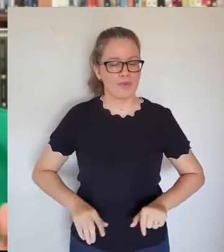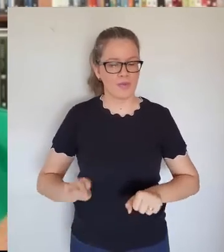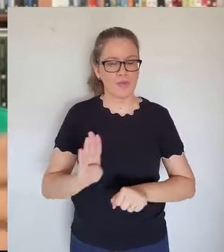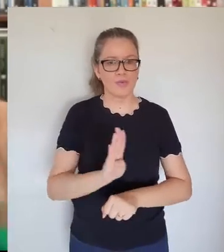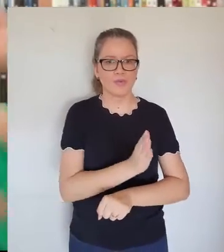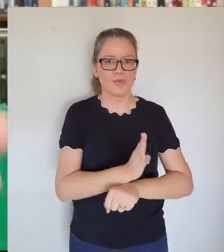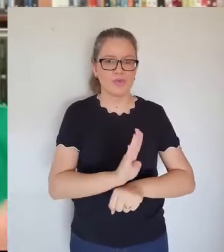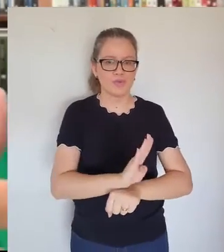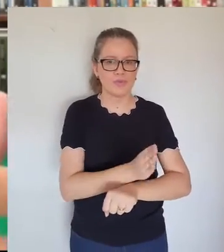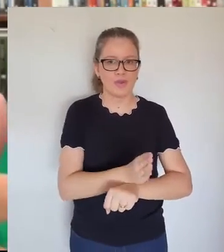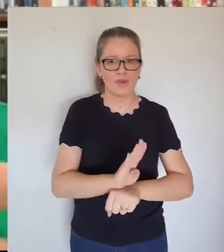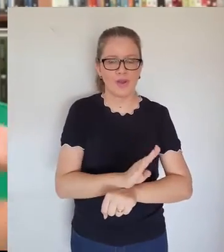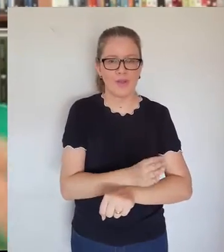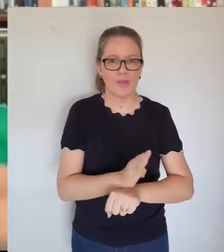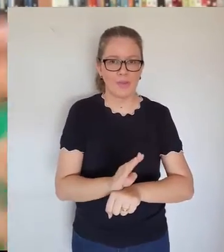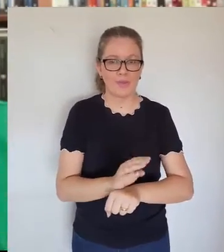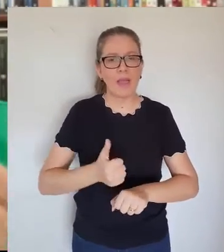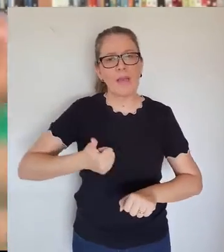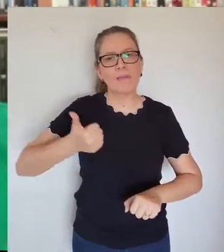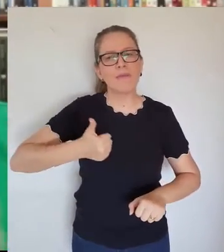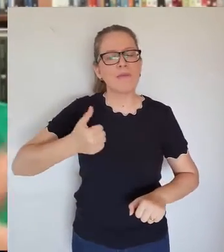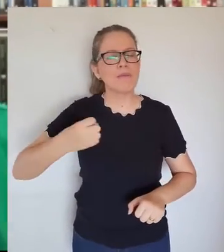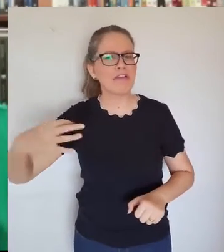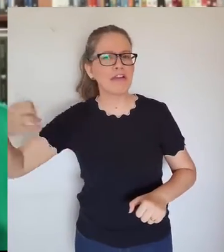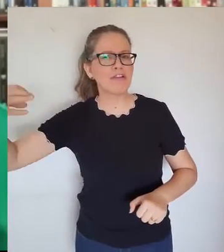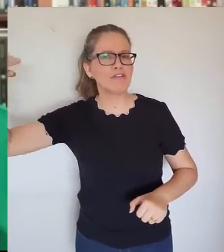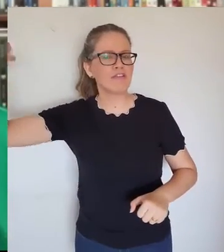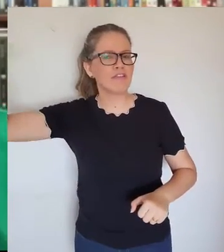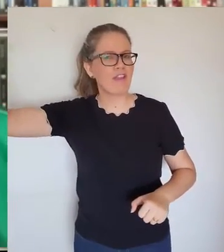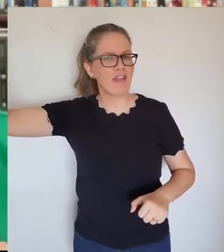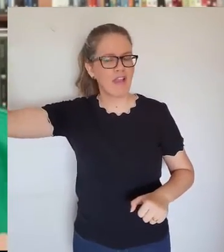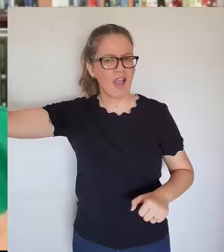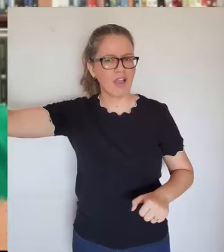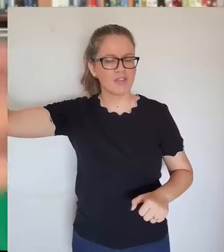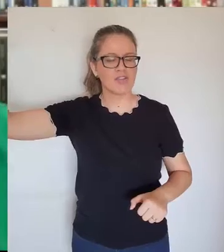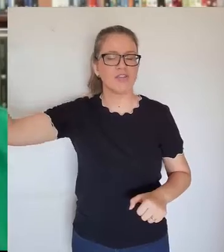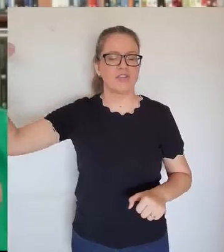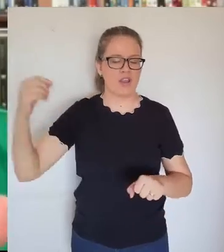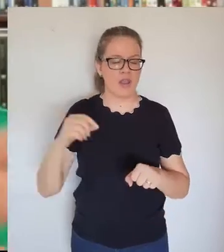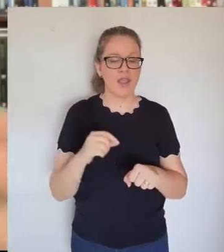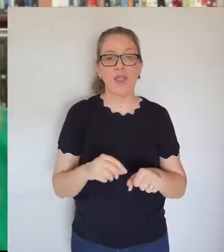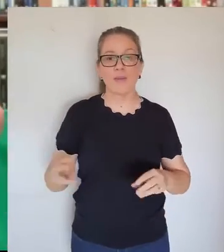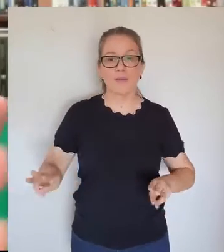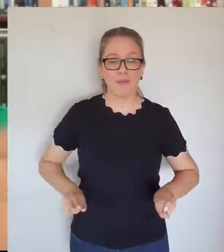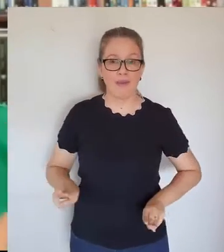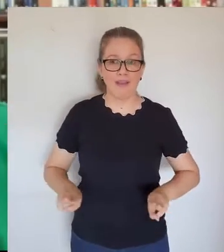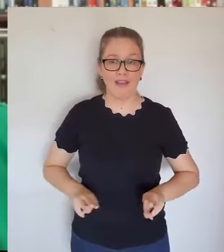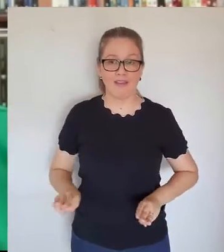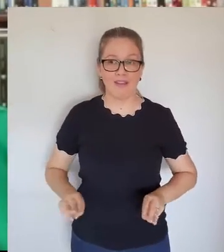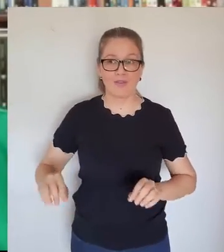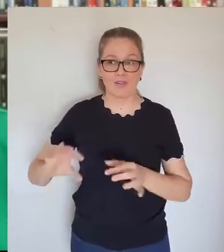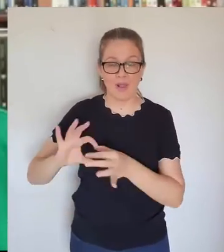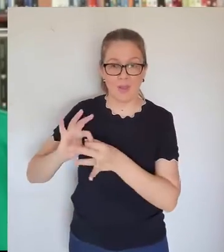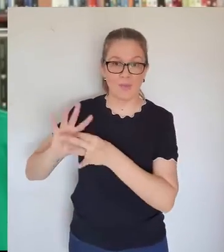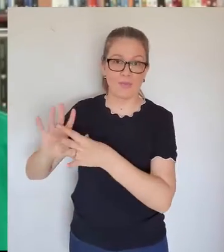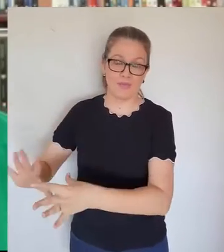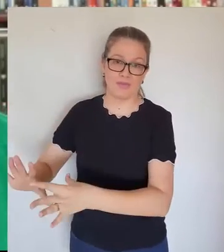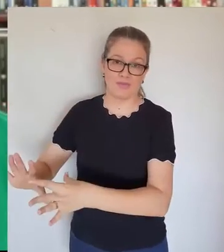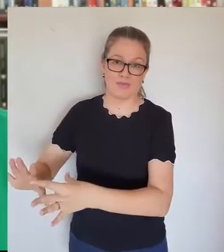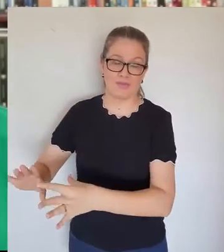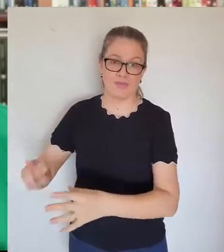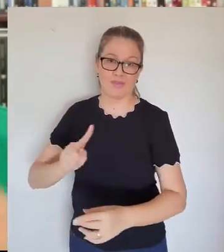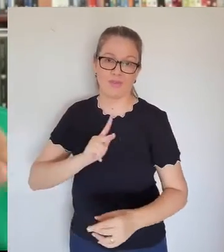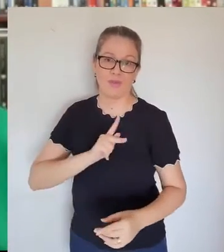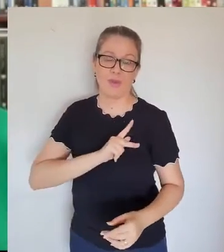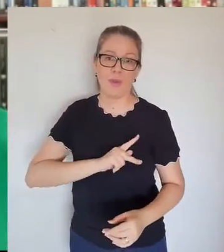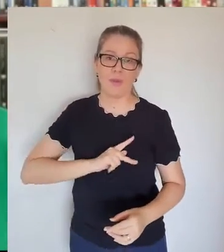tinha deixado Paulo, Barnabé e os outros, no certo sentido, na mão. Teve saudade de casa e quis voltar para casa.